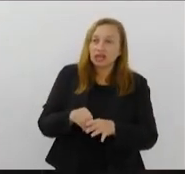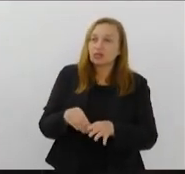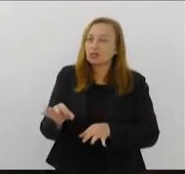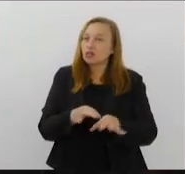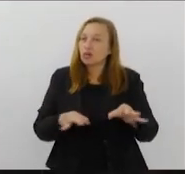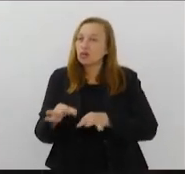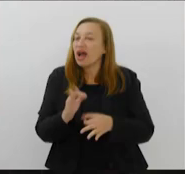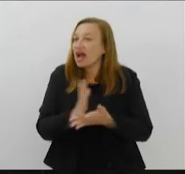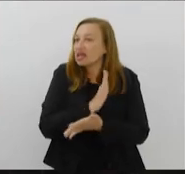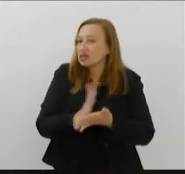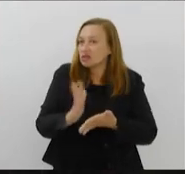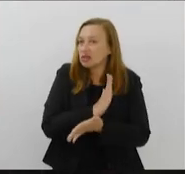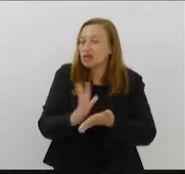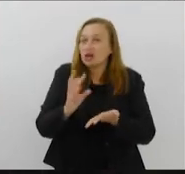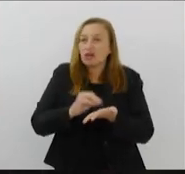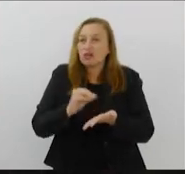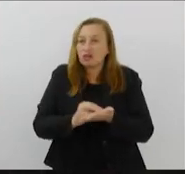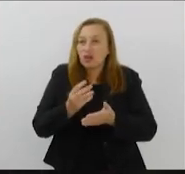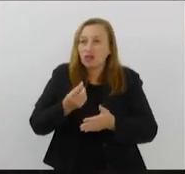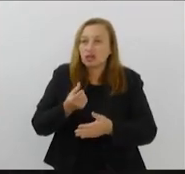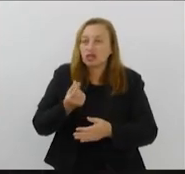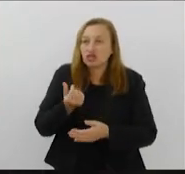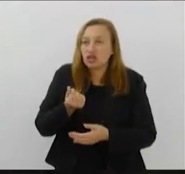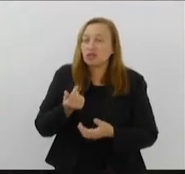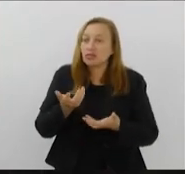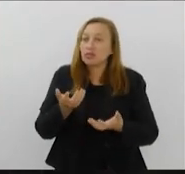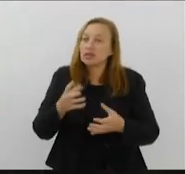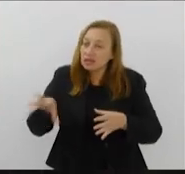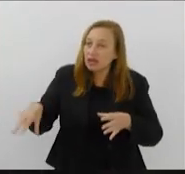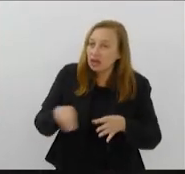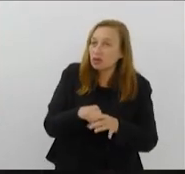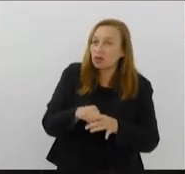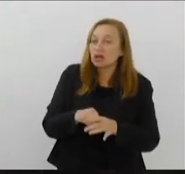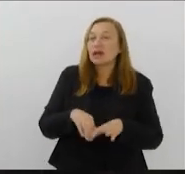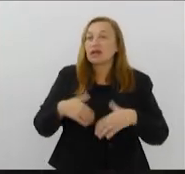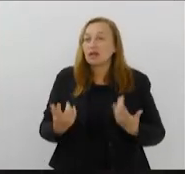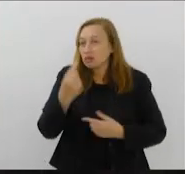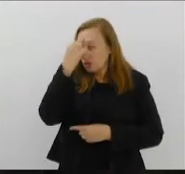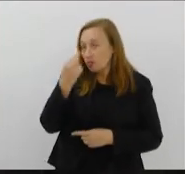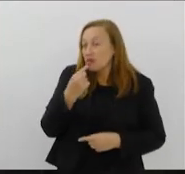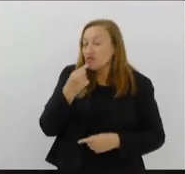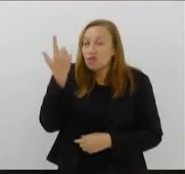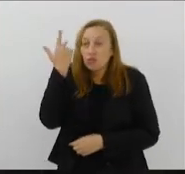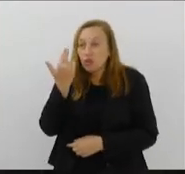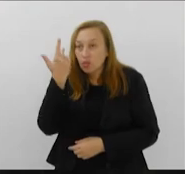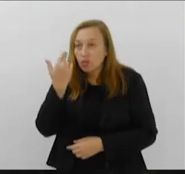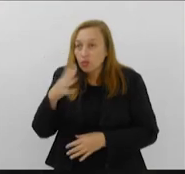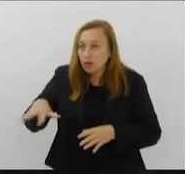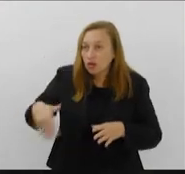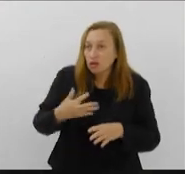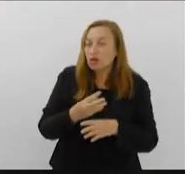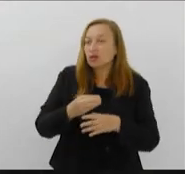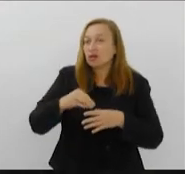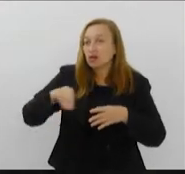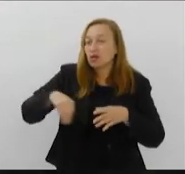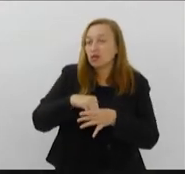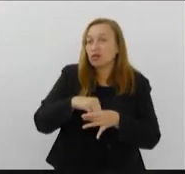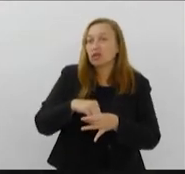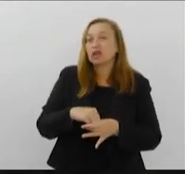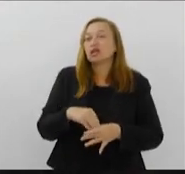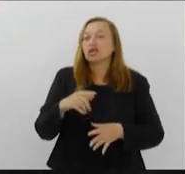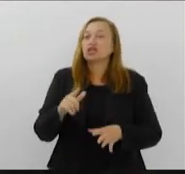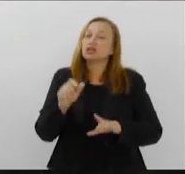vezes falta recurso para ele, mas ele está ali dentro. Então, esse é um perfil, por natureza, engajado. A gente fez isso na